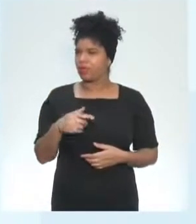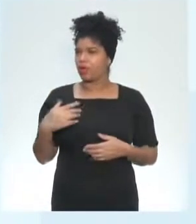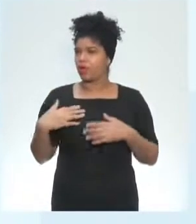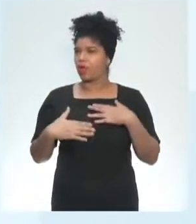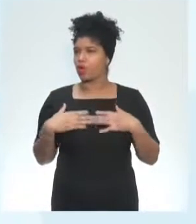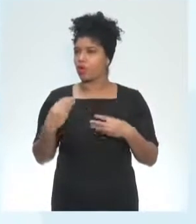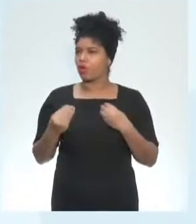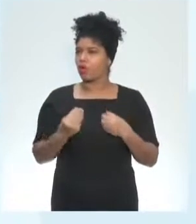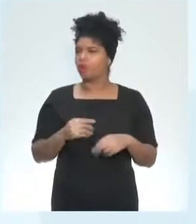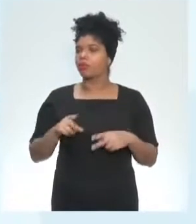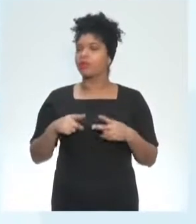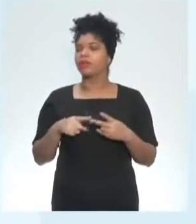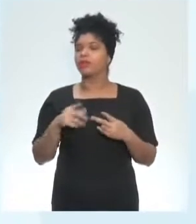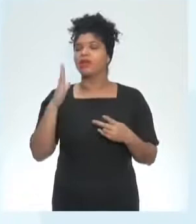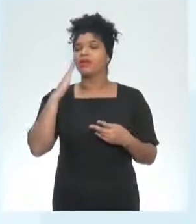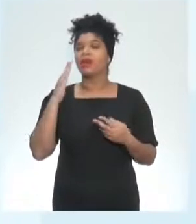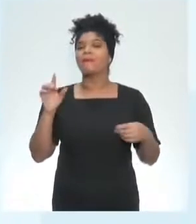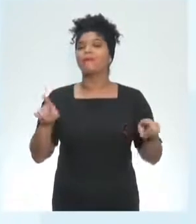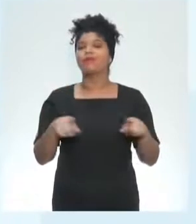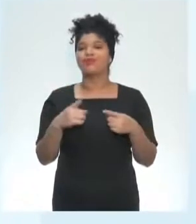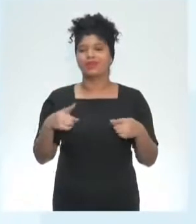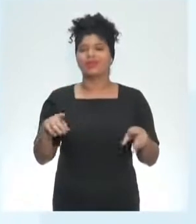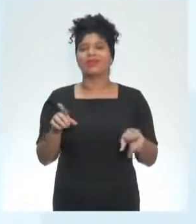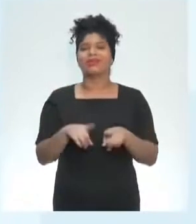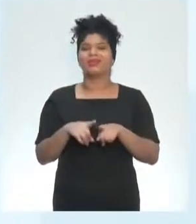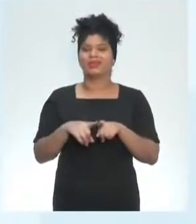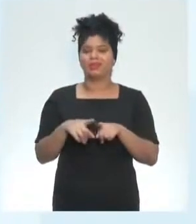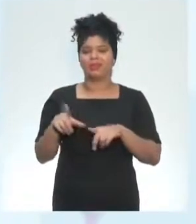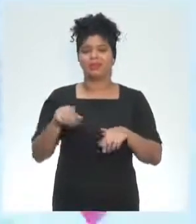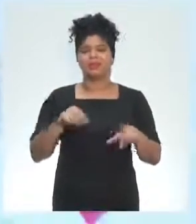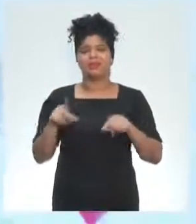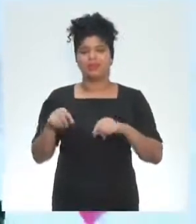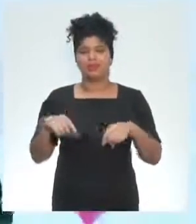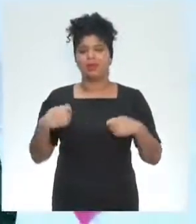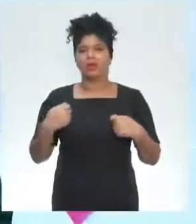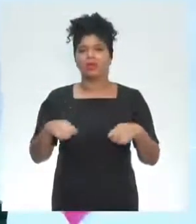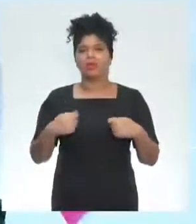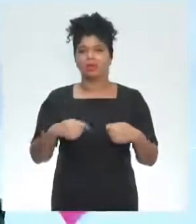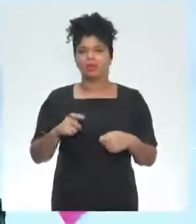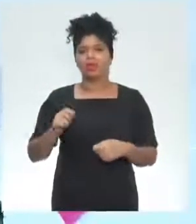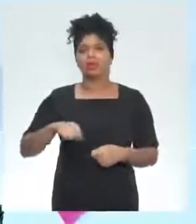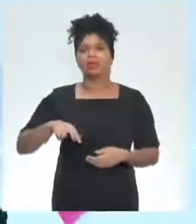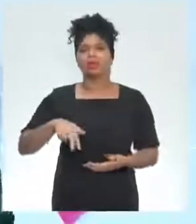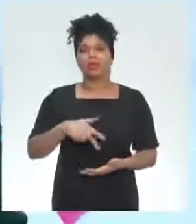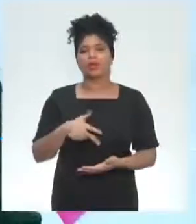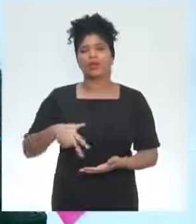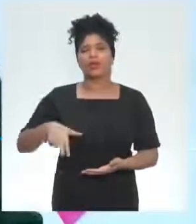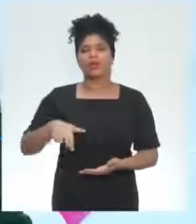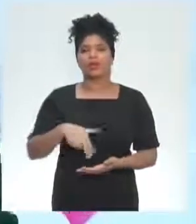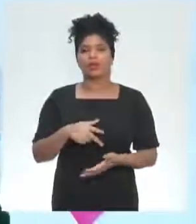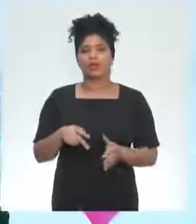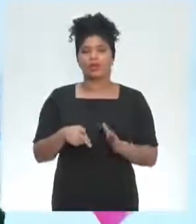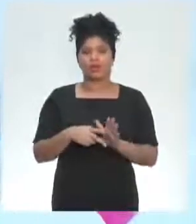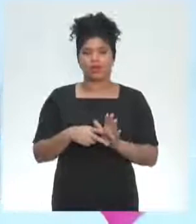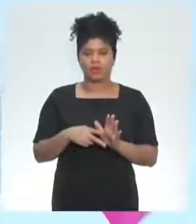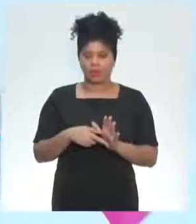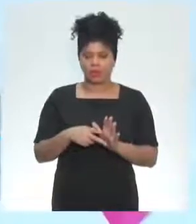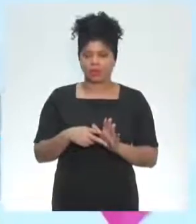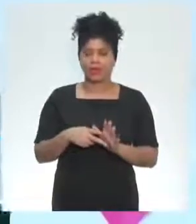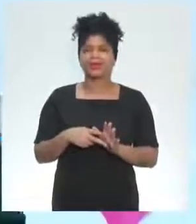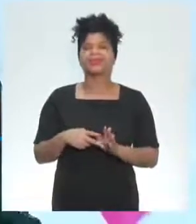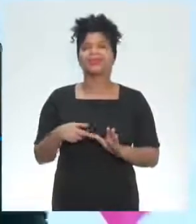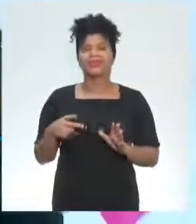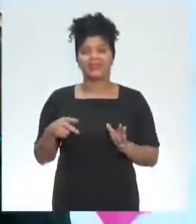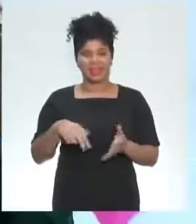melodia que será utilizada, né, embasando aí esse movimento nessa coreografia da dança, tá bom? Então, gente,